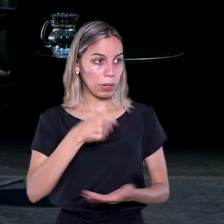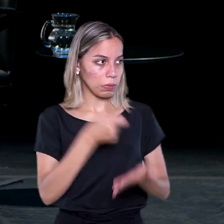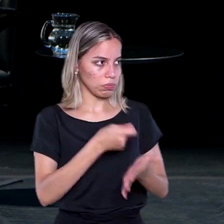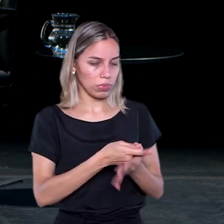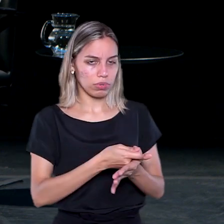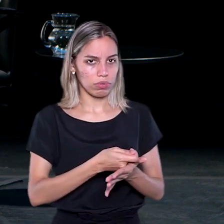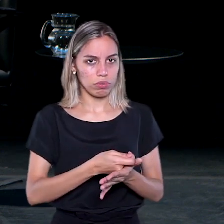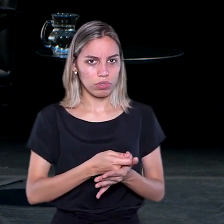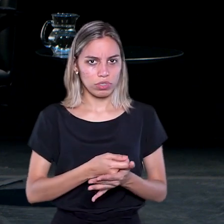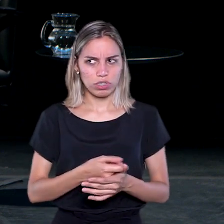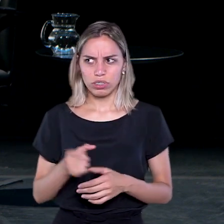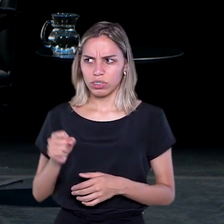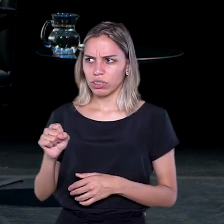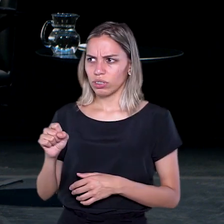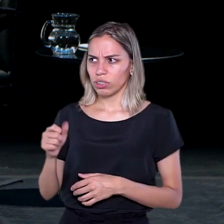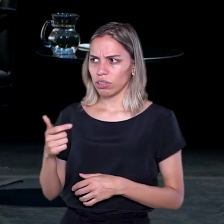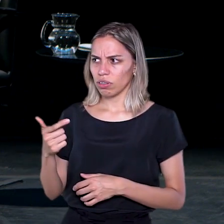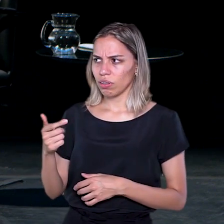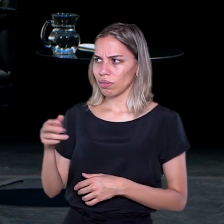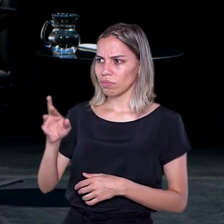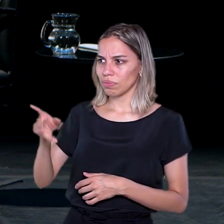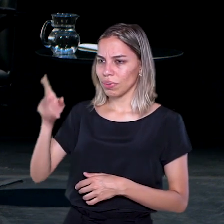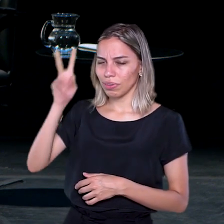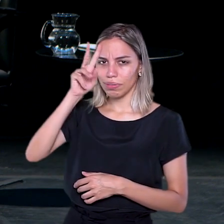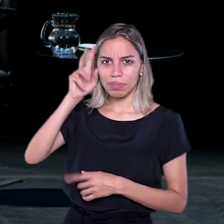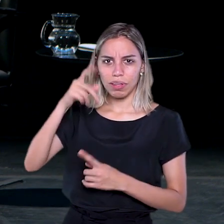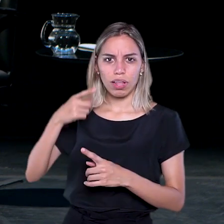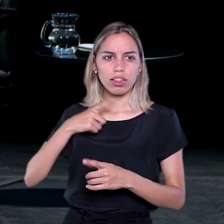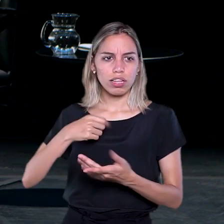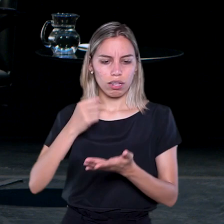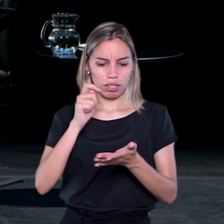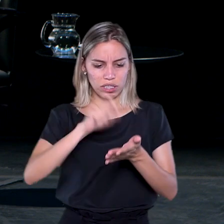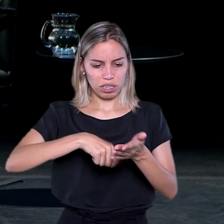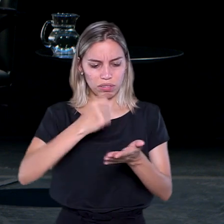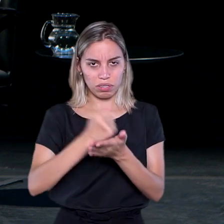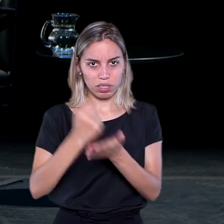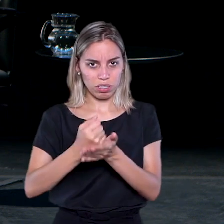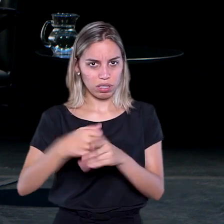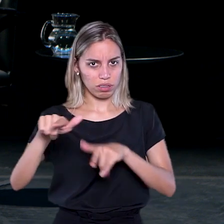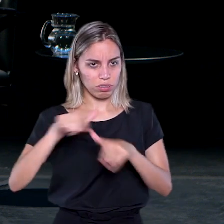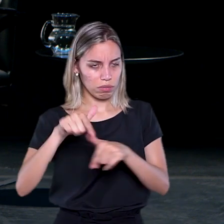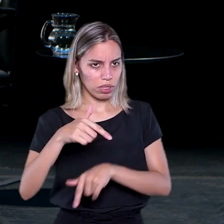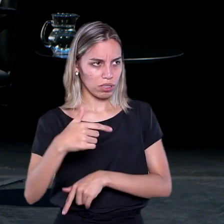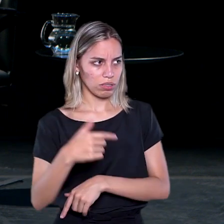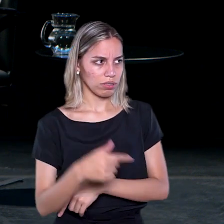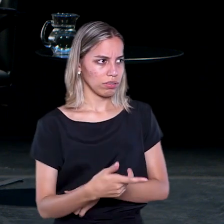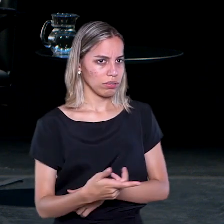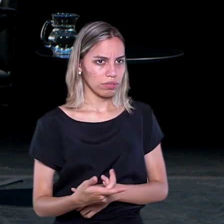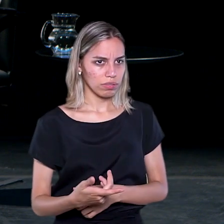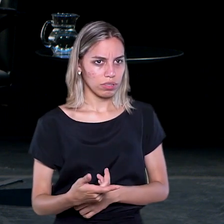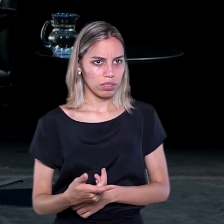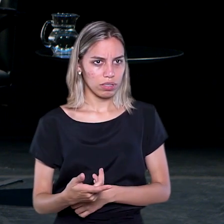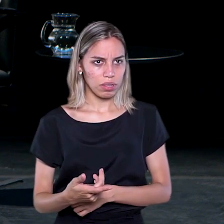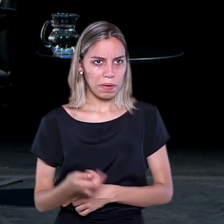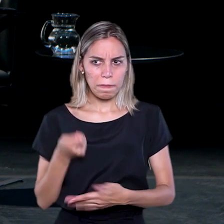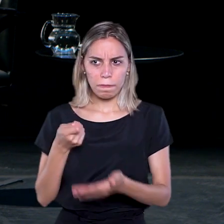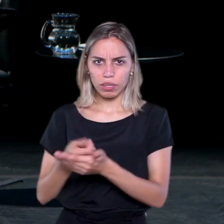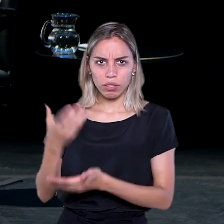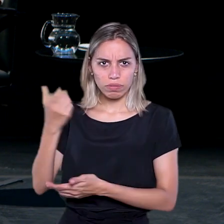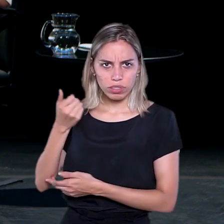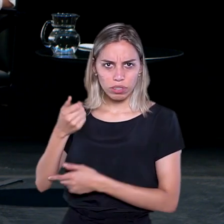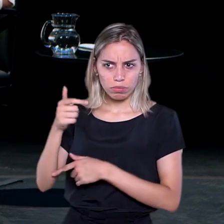tenho, na minha círculo, eu não lembro a assinatura de carteira de trabalho, então, era algo... que pagava fundo de garantia para o empregado doméstico, eu não lembro. Então,